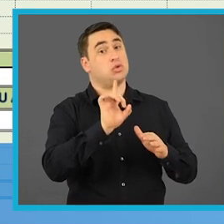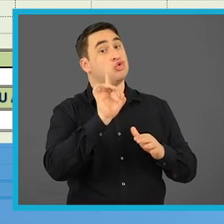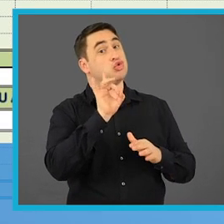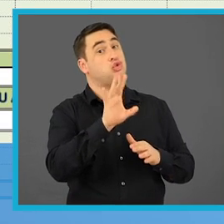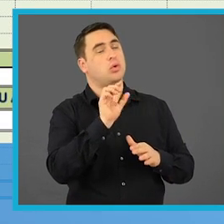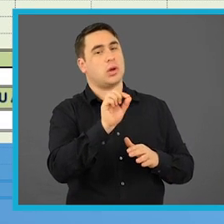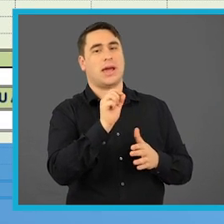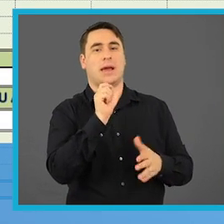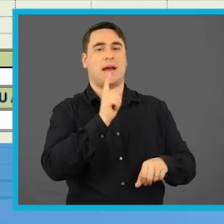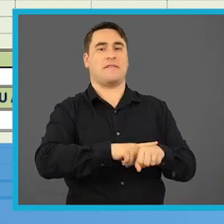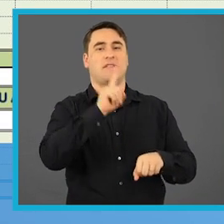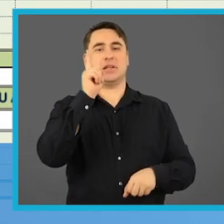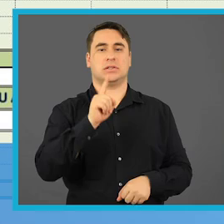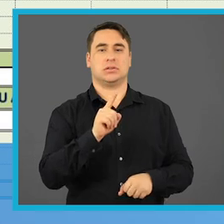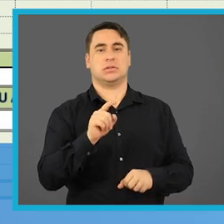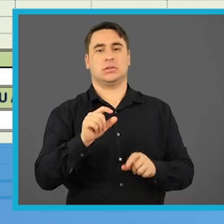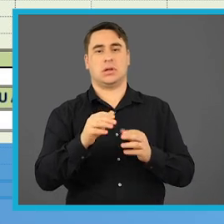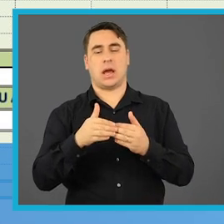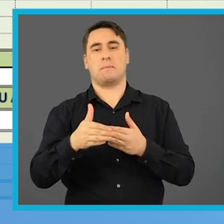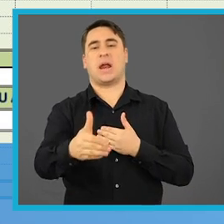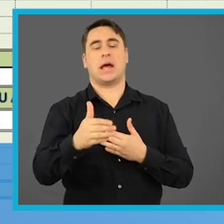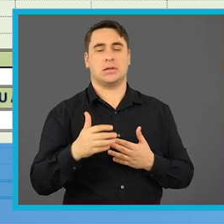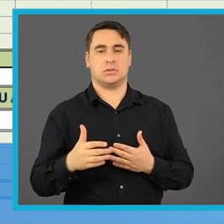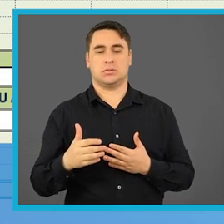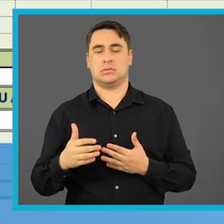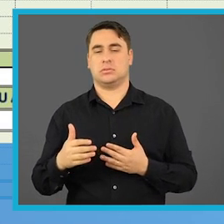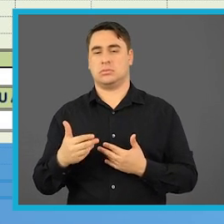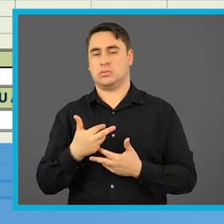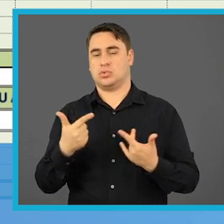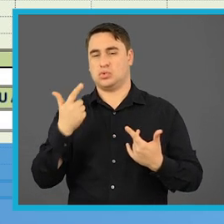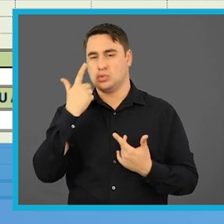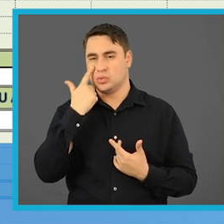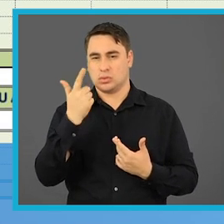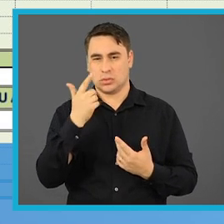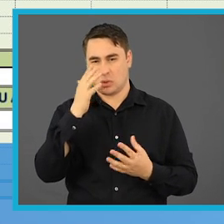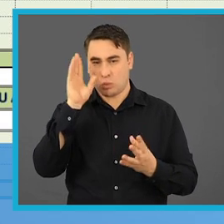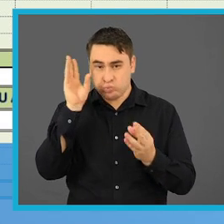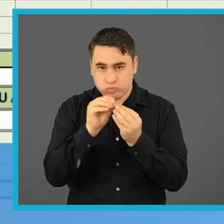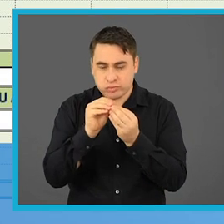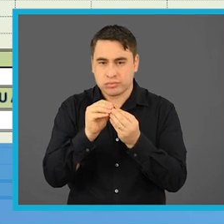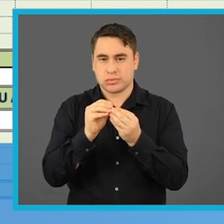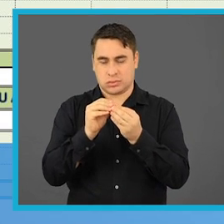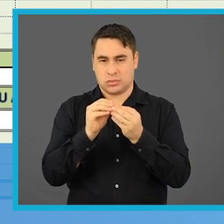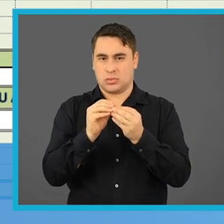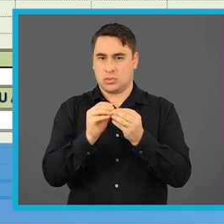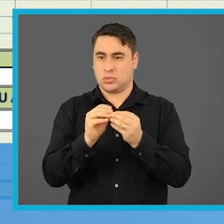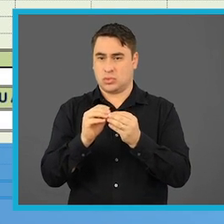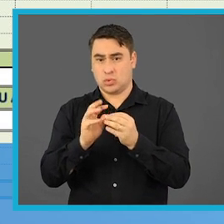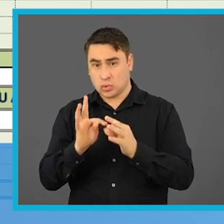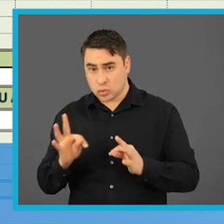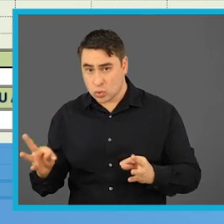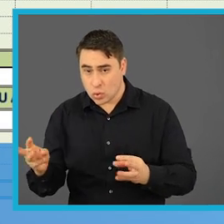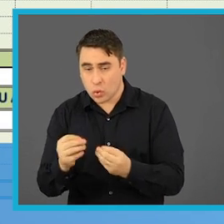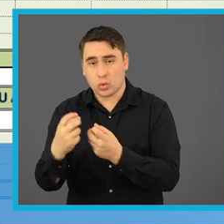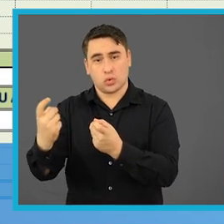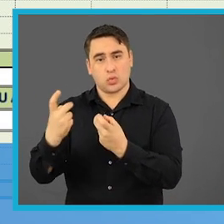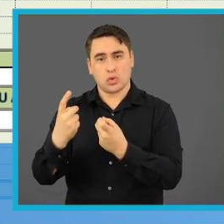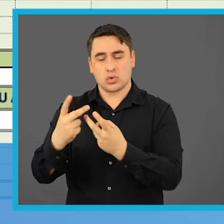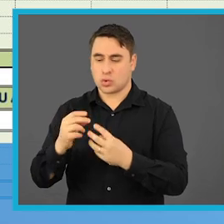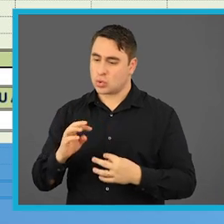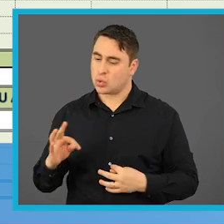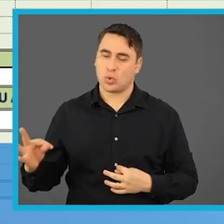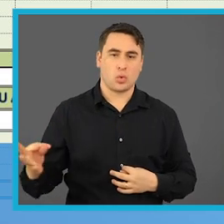depósito, e sim apenas entrada à vista, entrada a prazo. Já não me mostra mais cada um dos fornecedores, e sim todos os